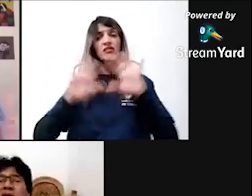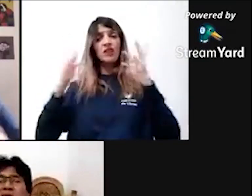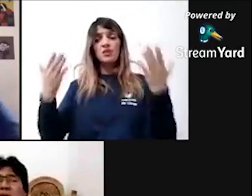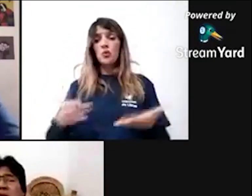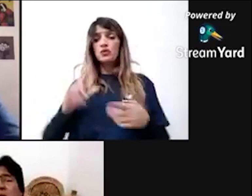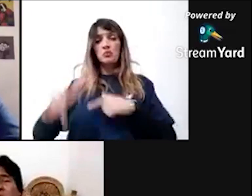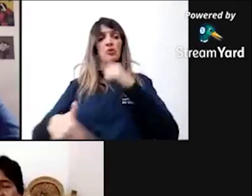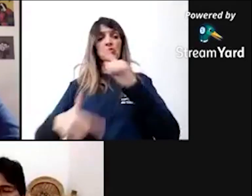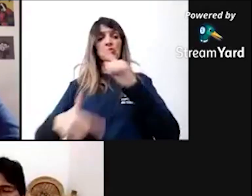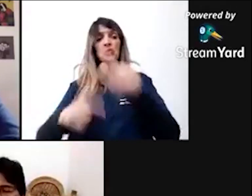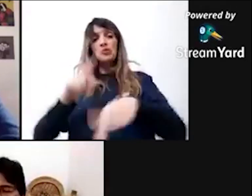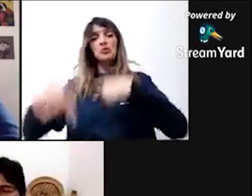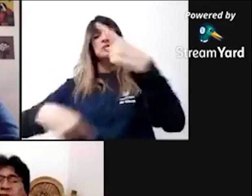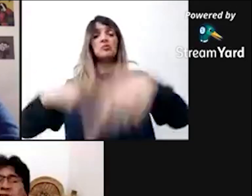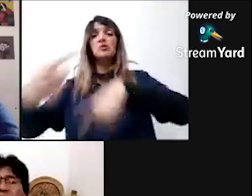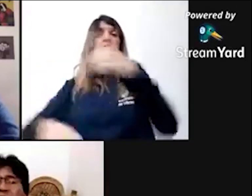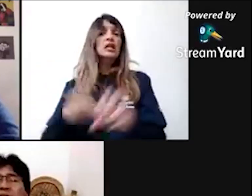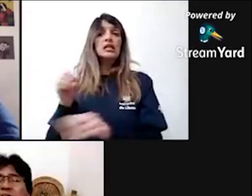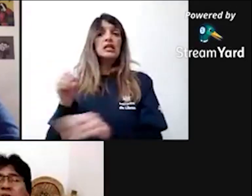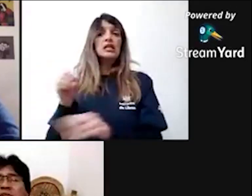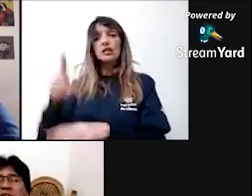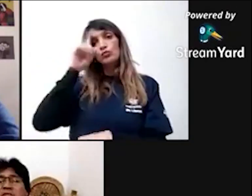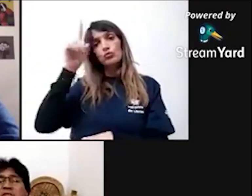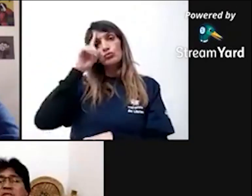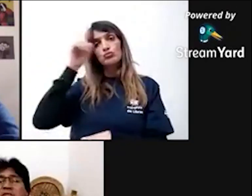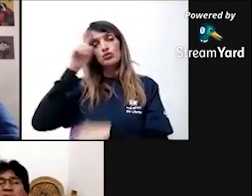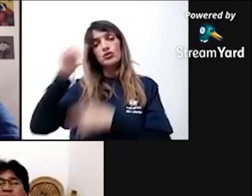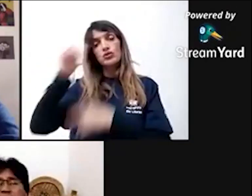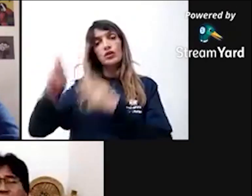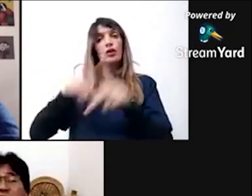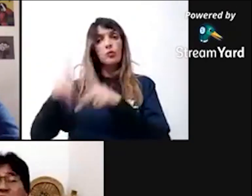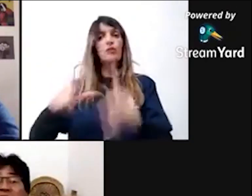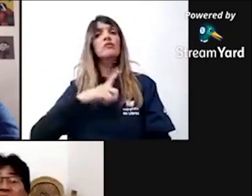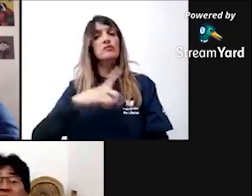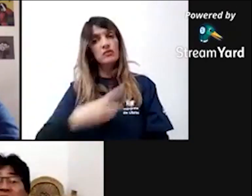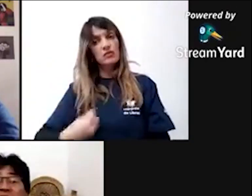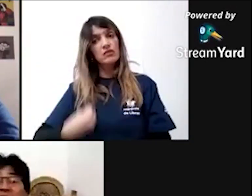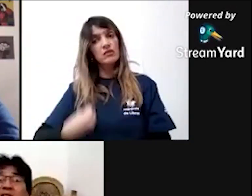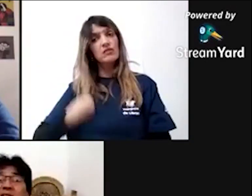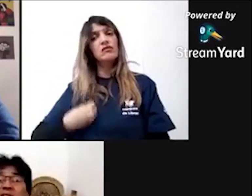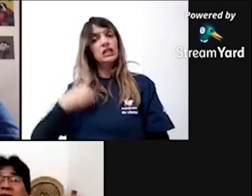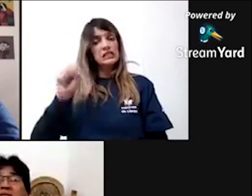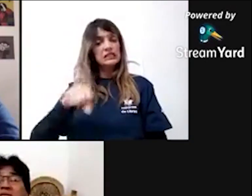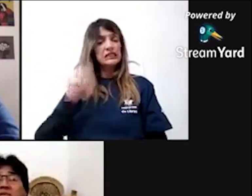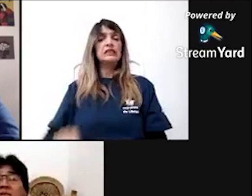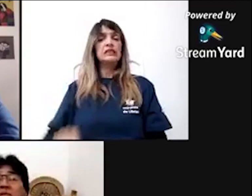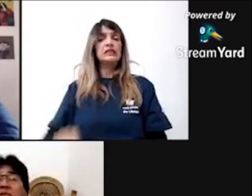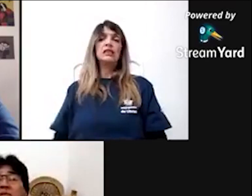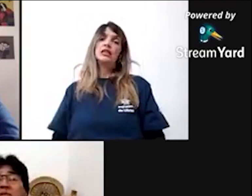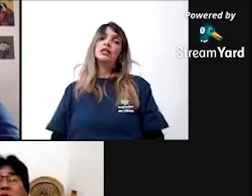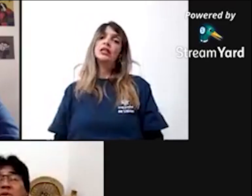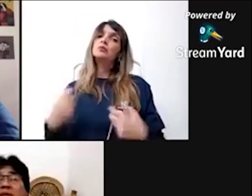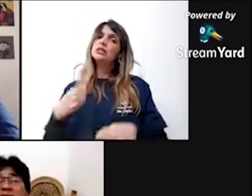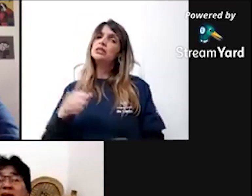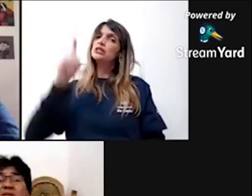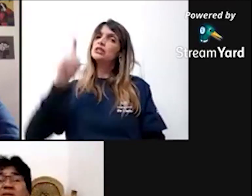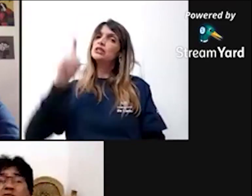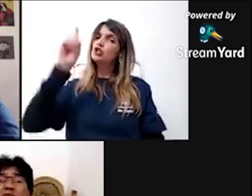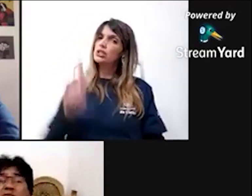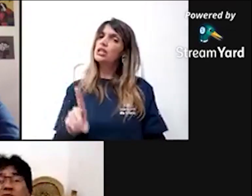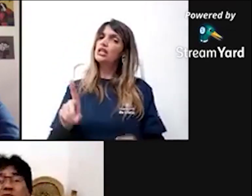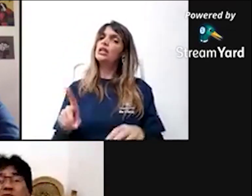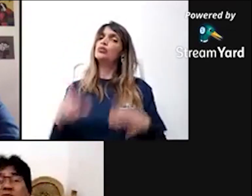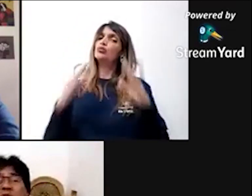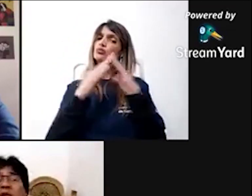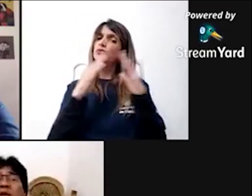depois, ensinar todos os dias que esses povos existem, que esses povos têm necessidade de ter o seu território, que têm necessidade de manter